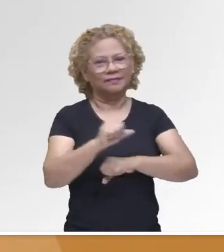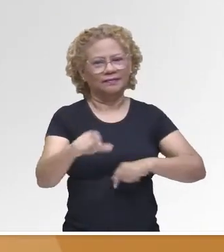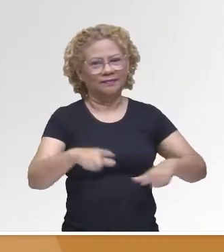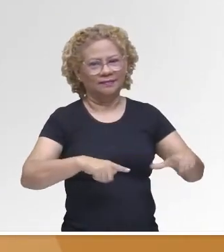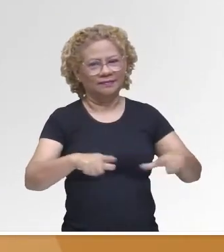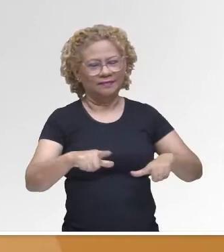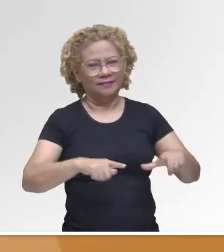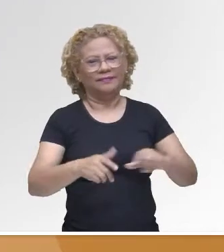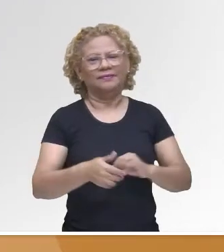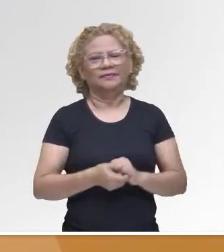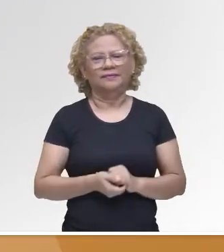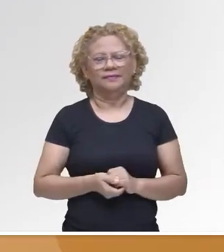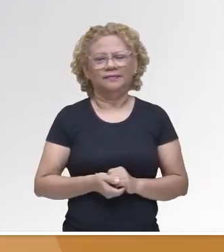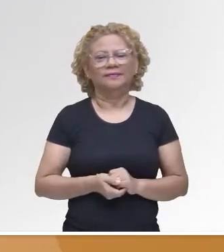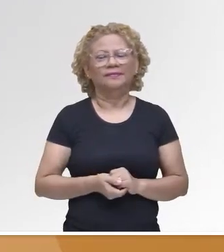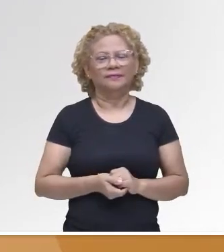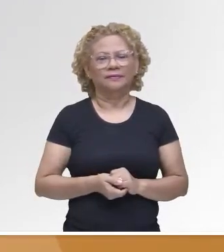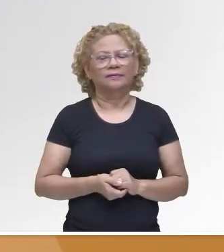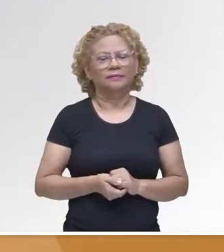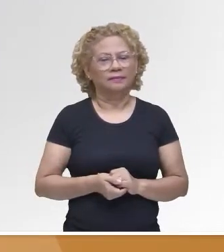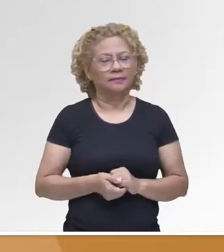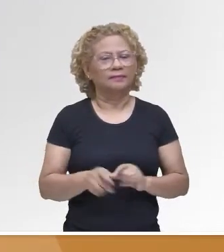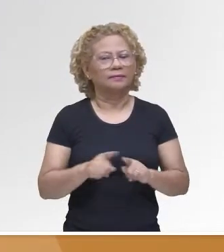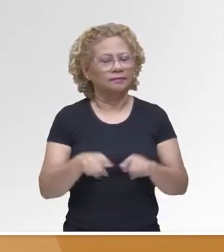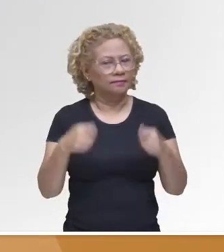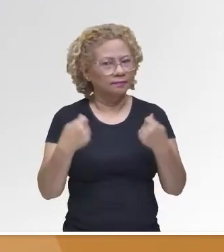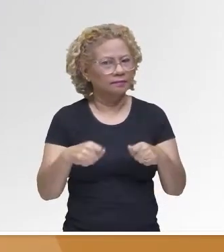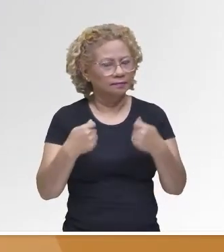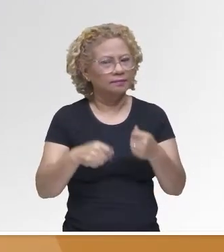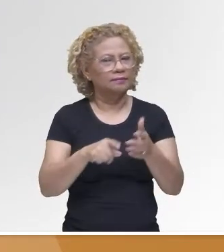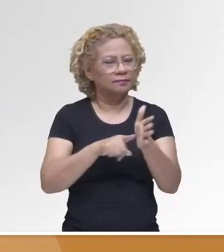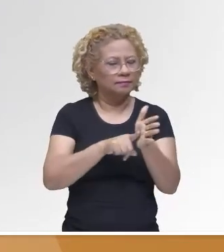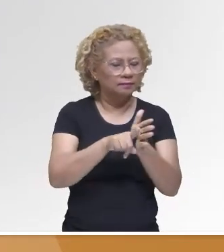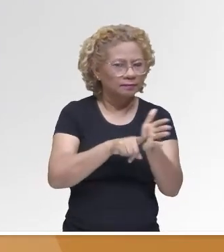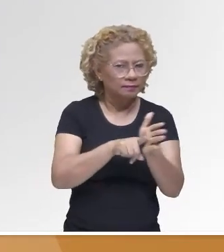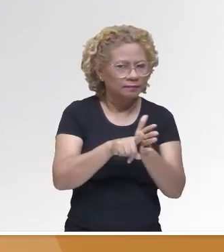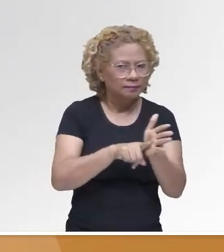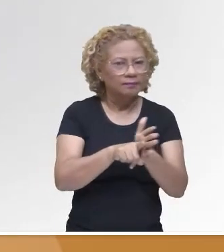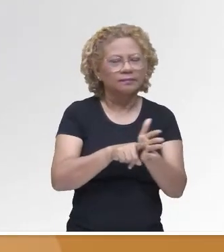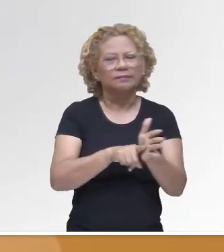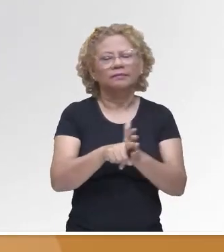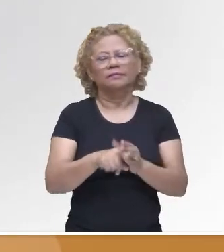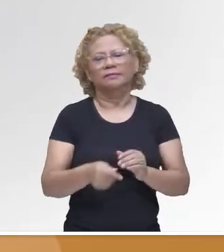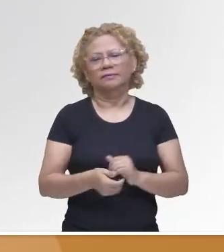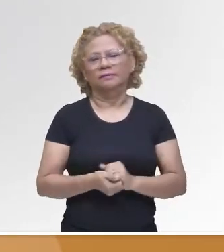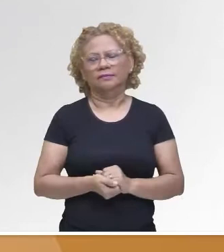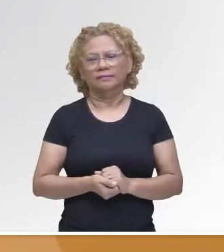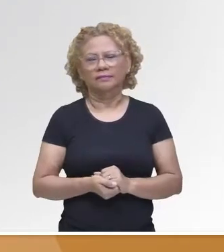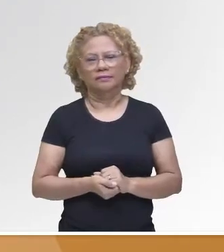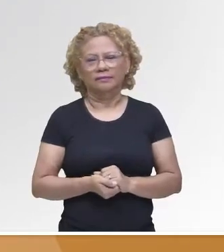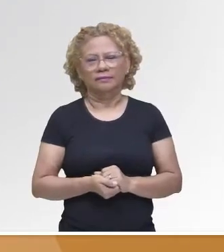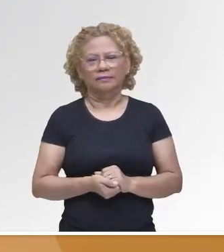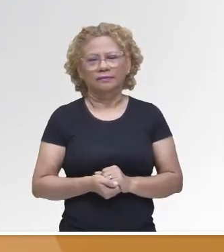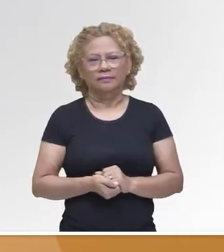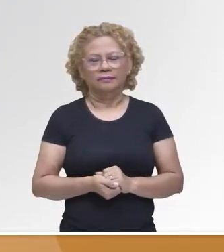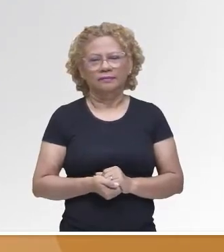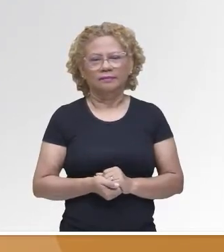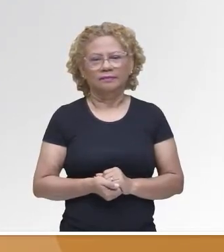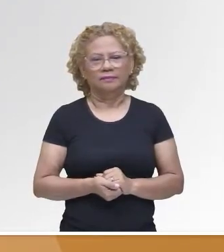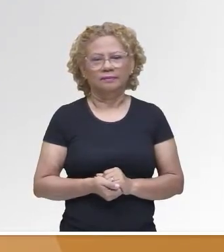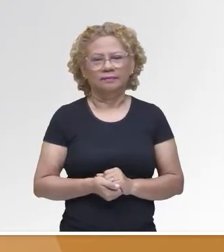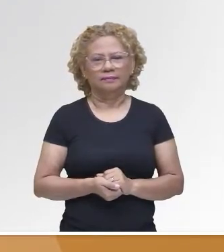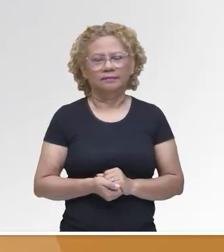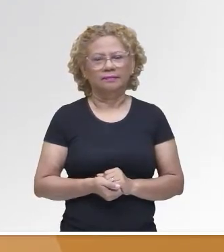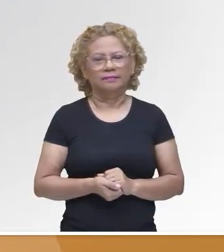então comprovou que é o contrário, né? Apesar do aparente movimento do Sol, né? Mas é a